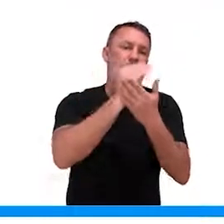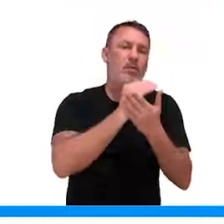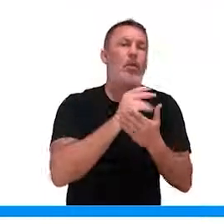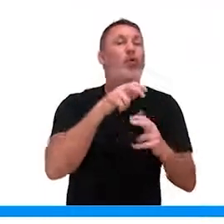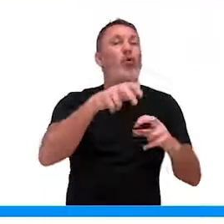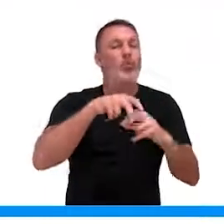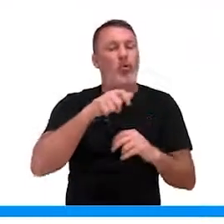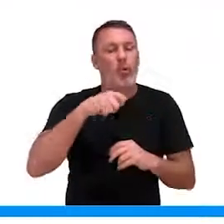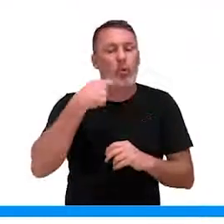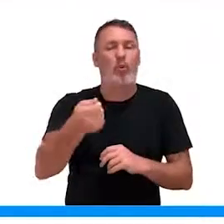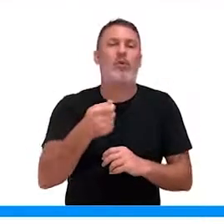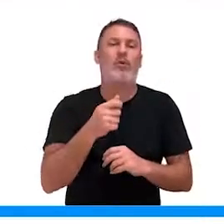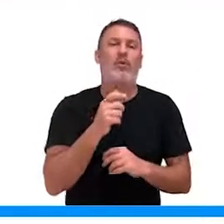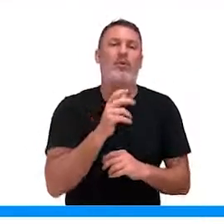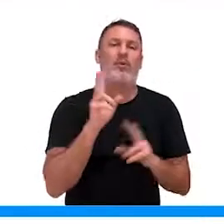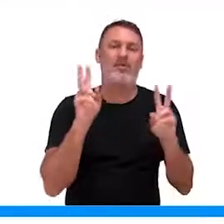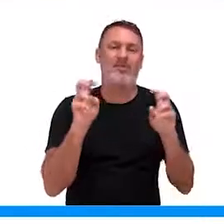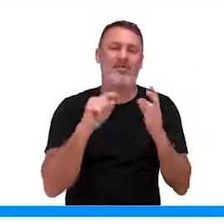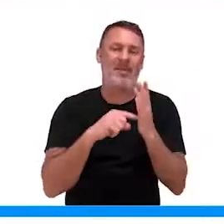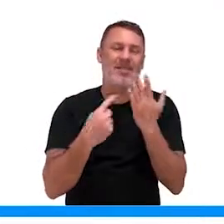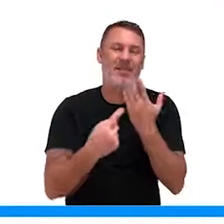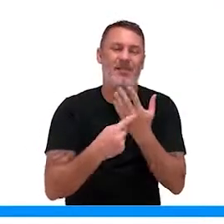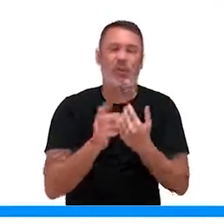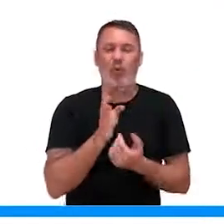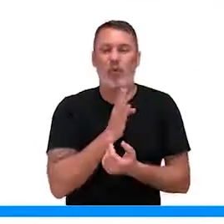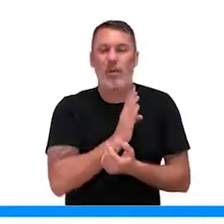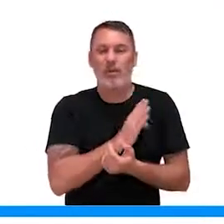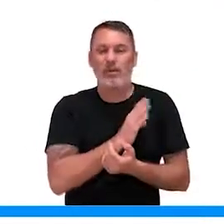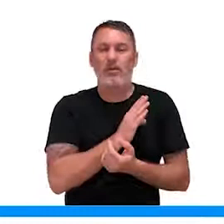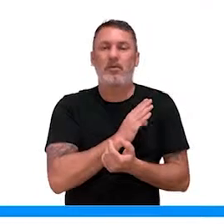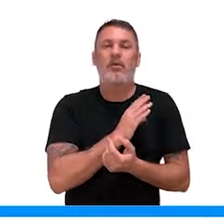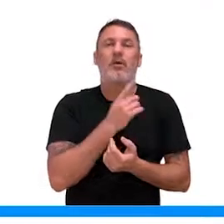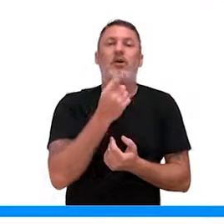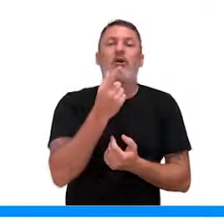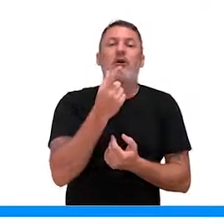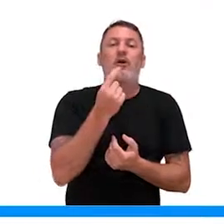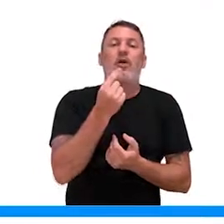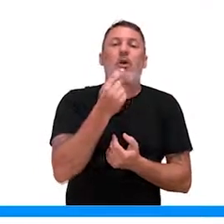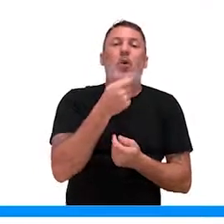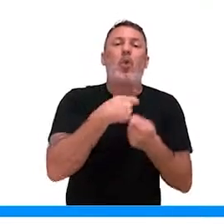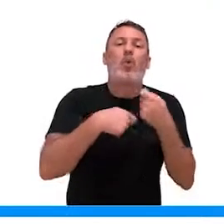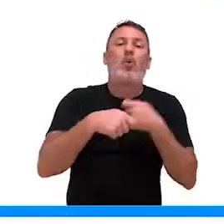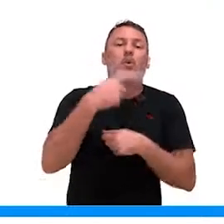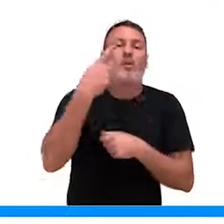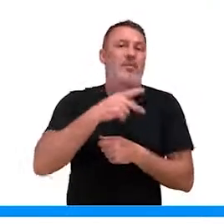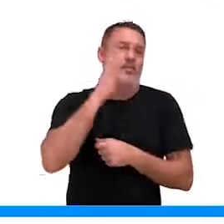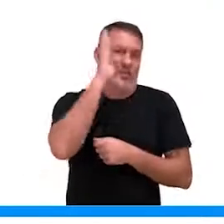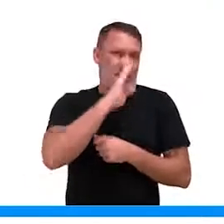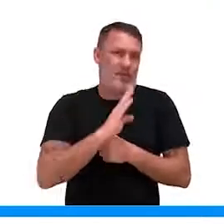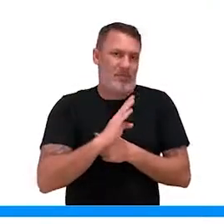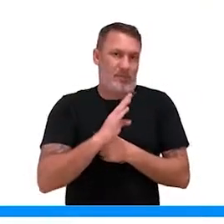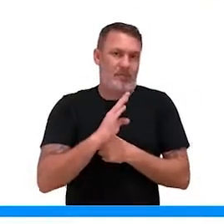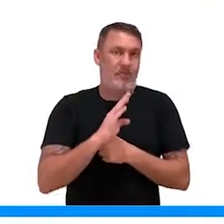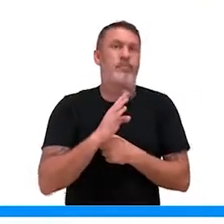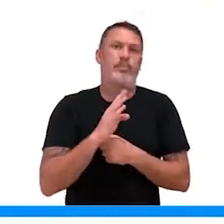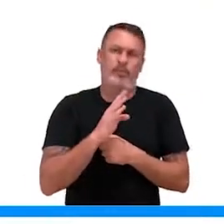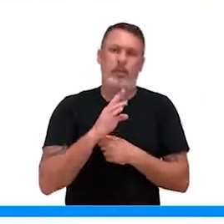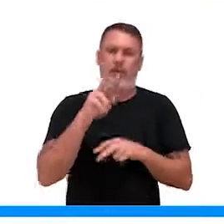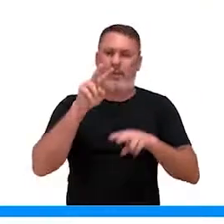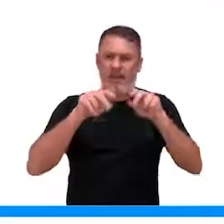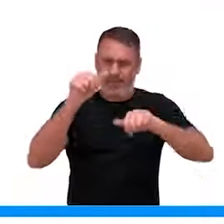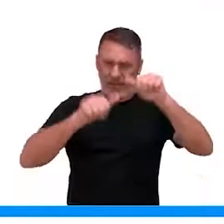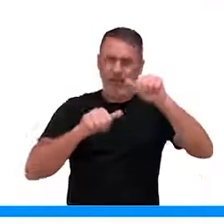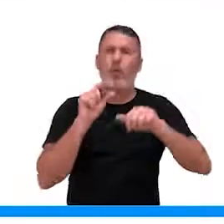coração econômico do Brasil. Tudo bem? Então é lógico que essas análises, perceba o seguinte, não